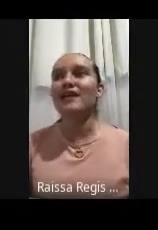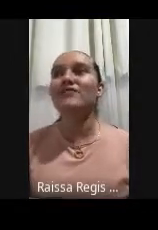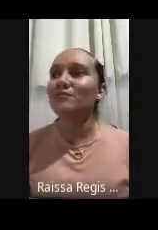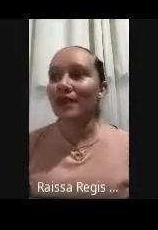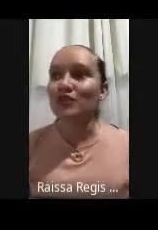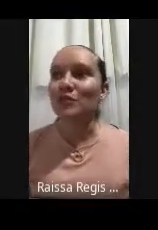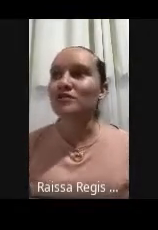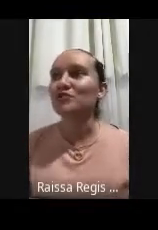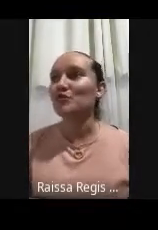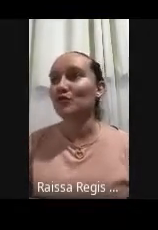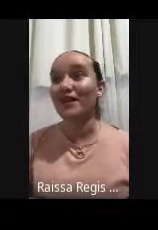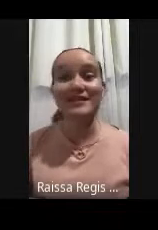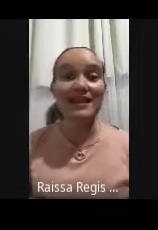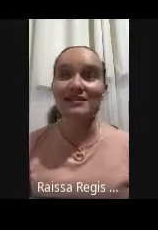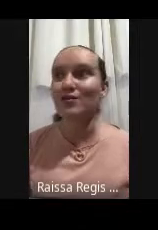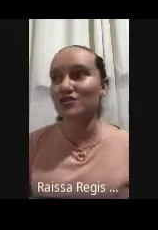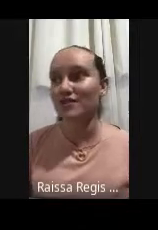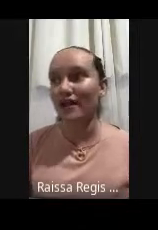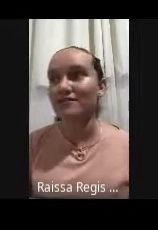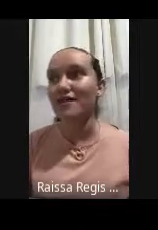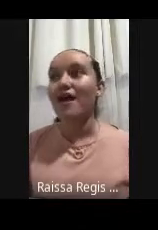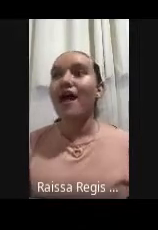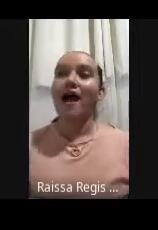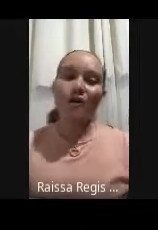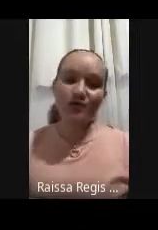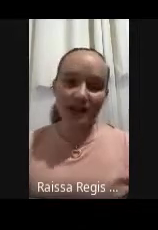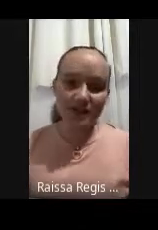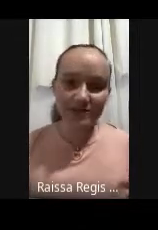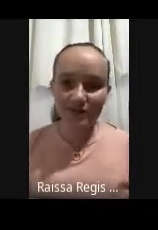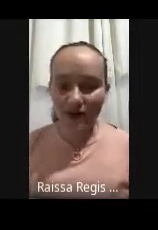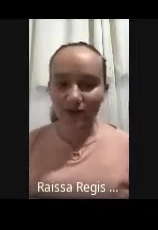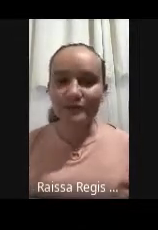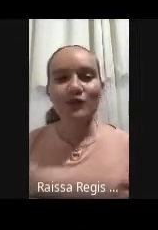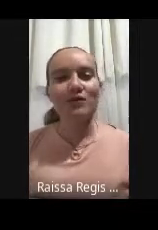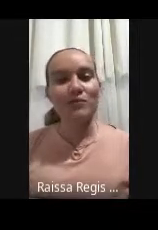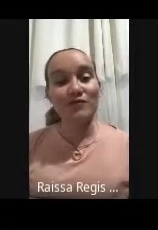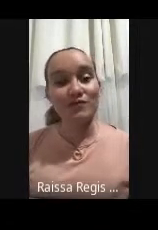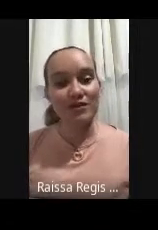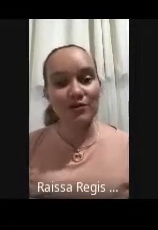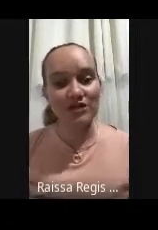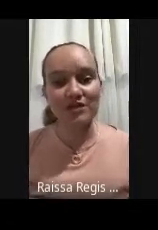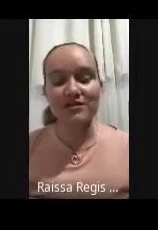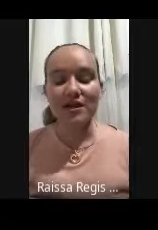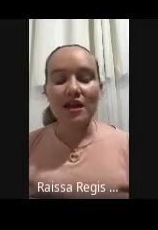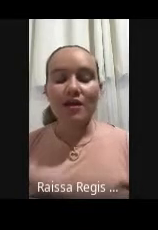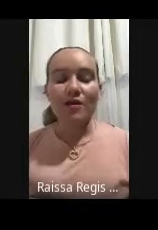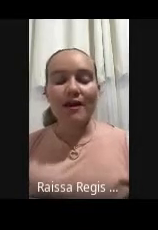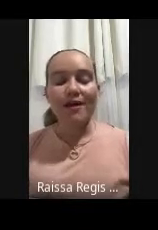expressar livremente, mostrando sua fluência nas línguas de sinais, ao contrário da escrita oral. Então, foi aquilo que o professor Diego